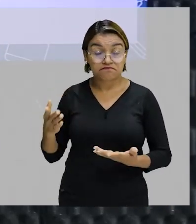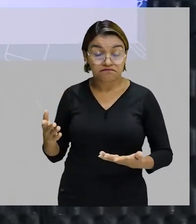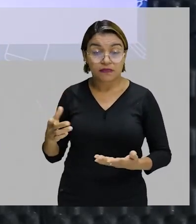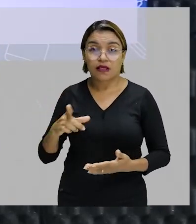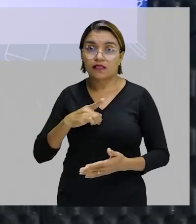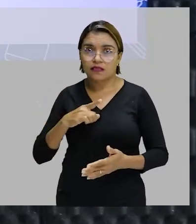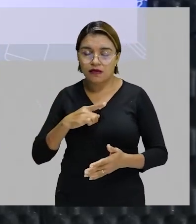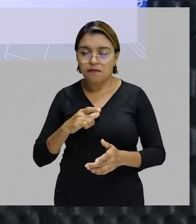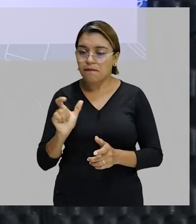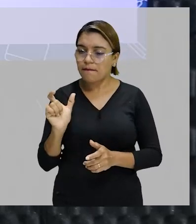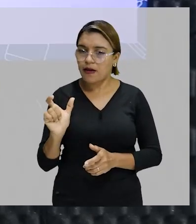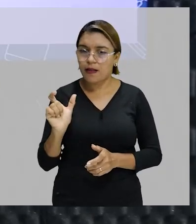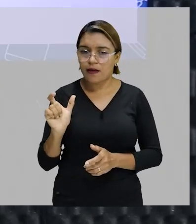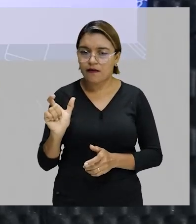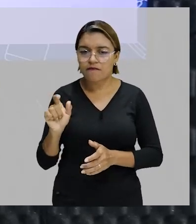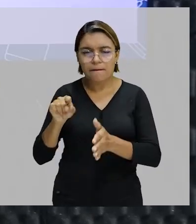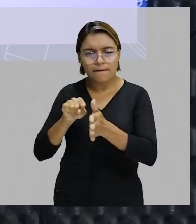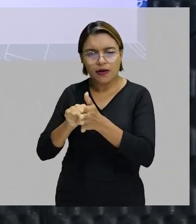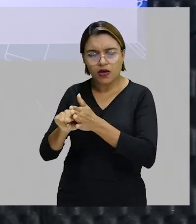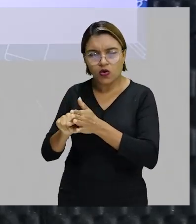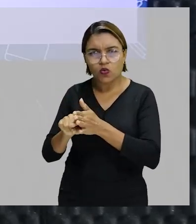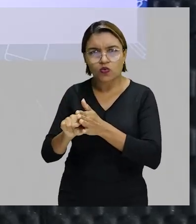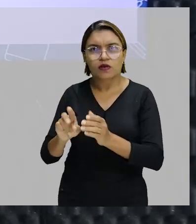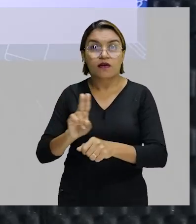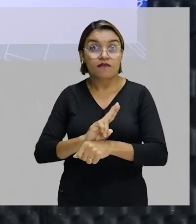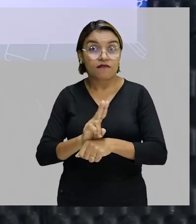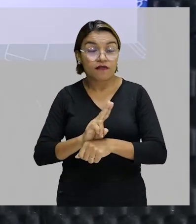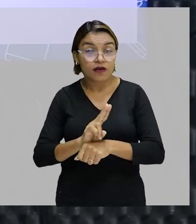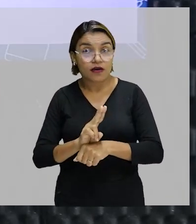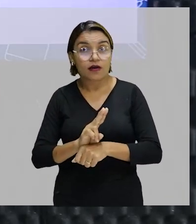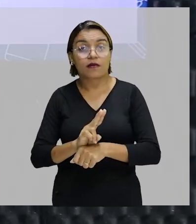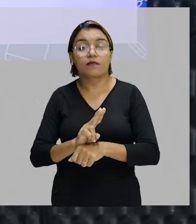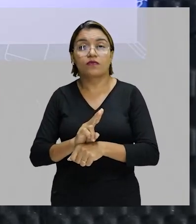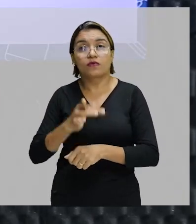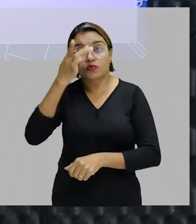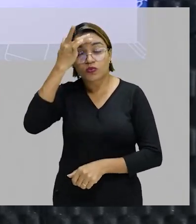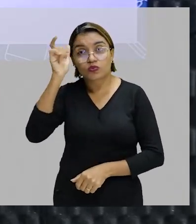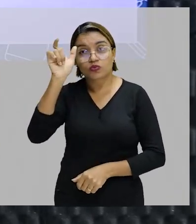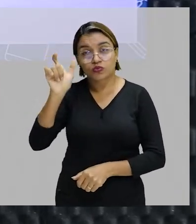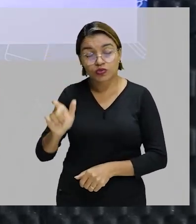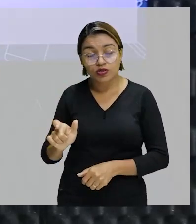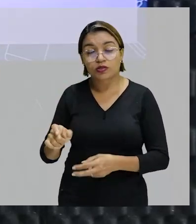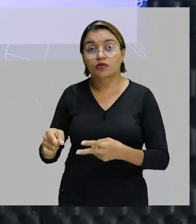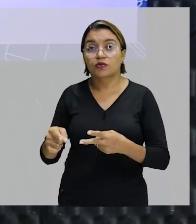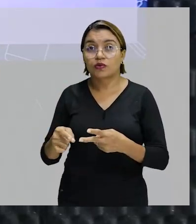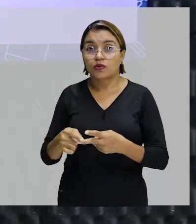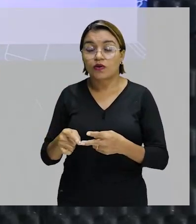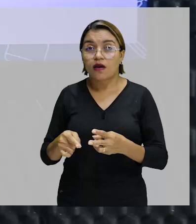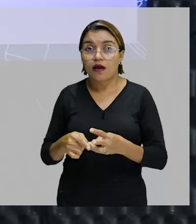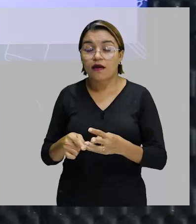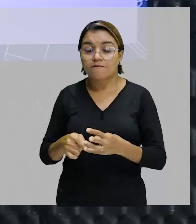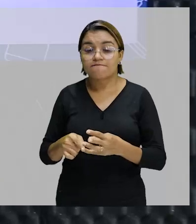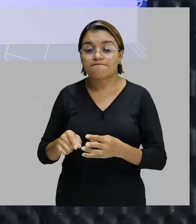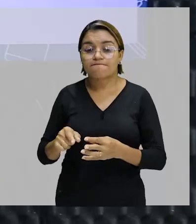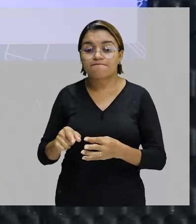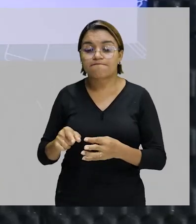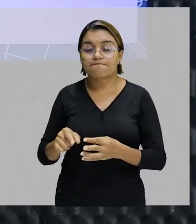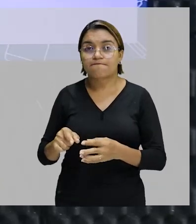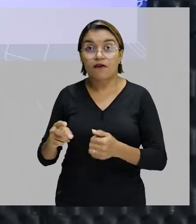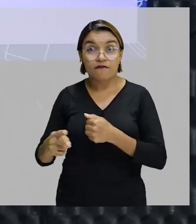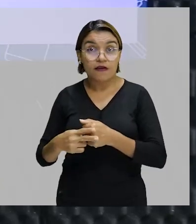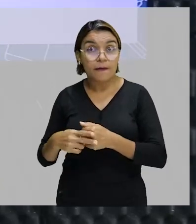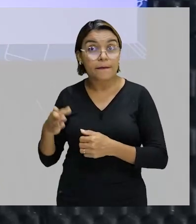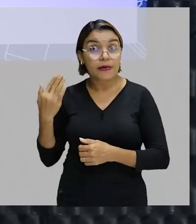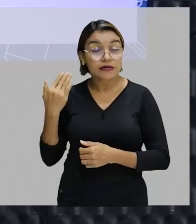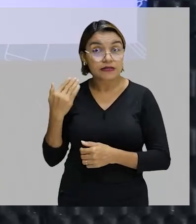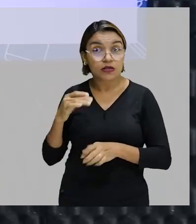interrogativa, verbo auxiliar, sujeito, verbo principal no particípio passado. Essas estruturas, elas são